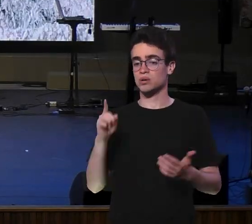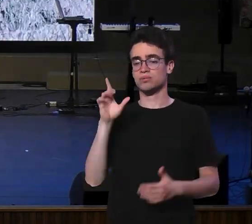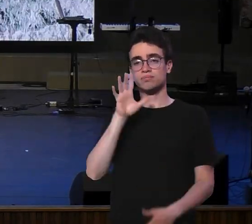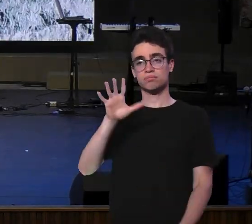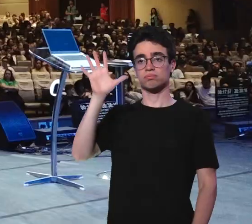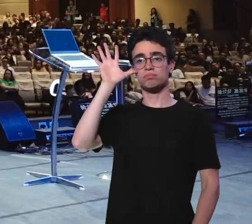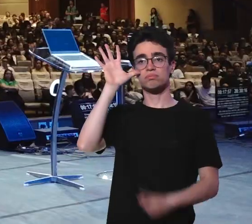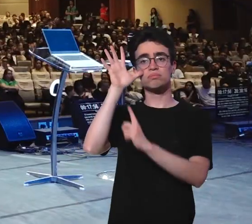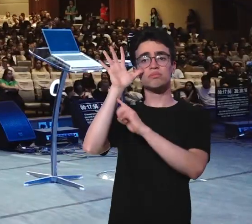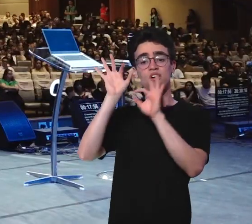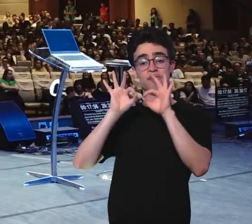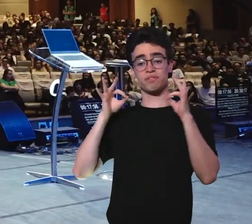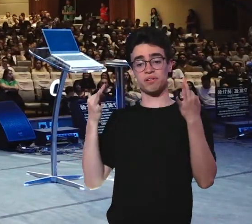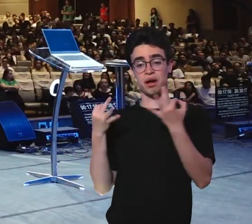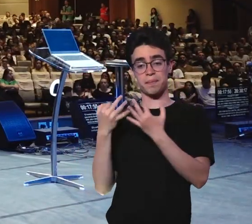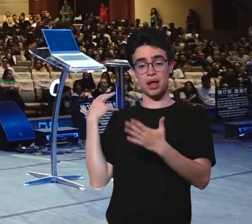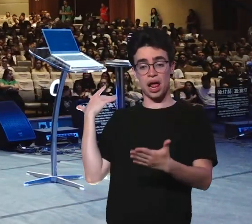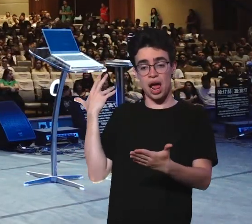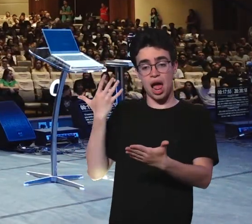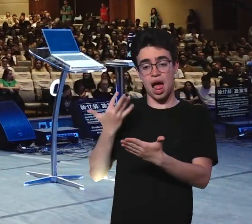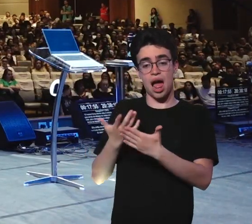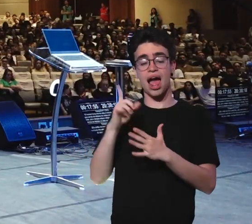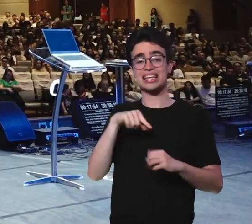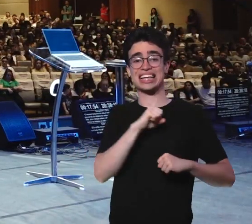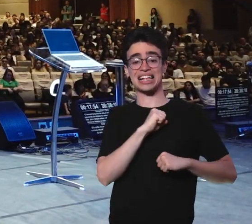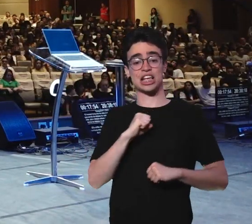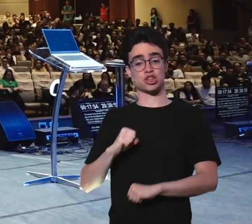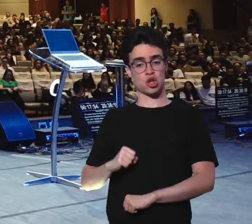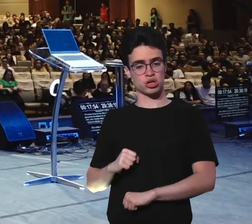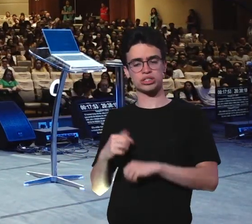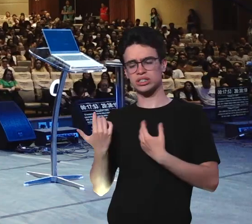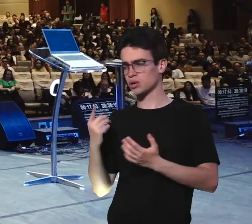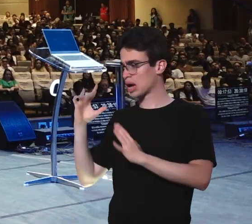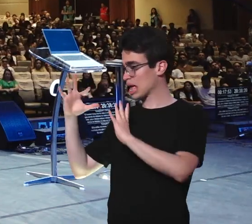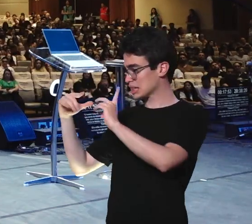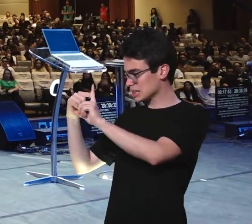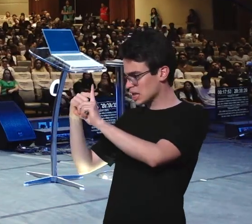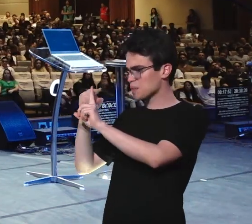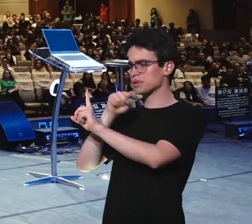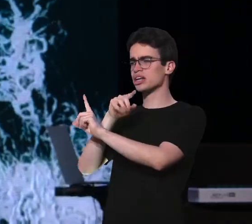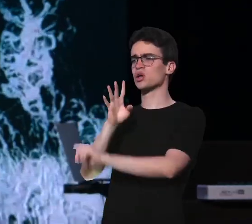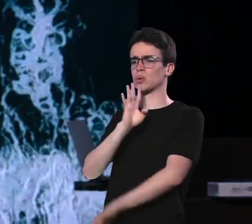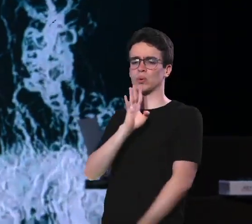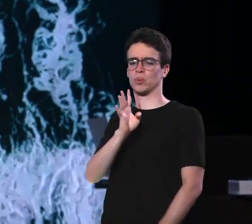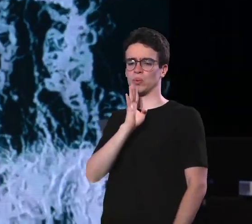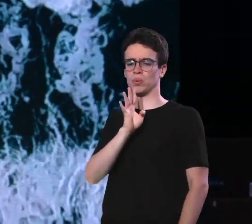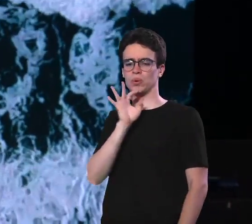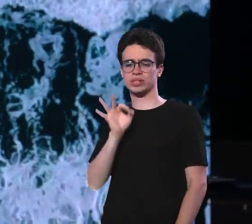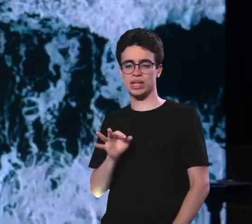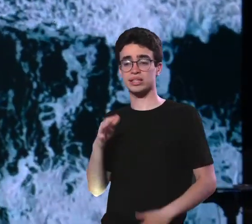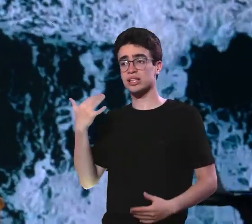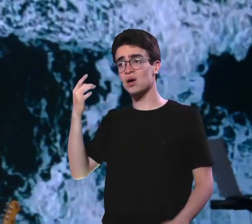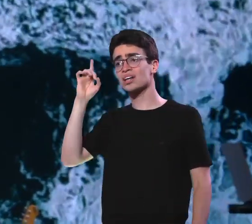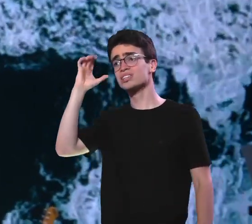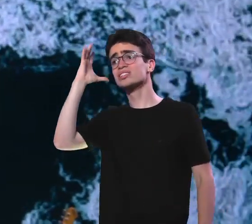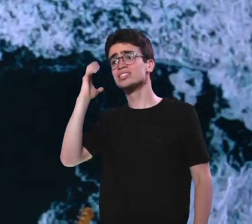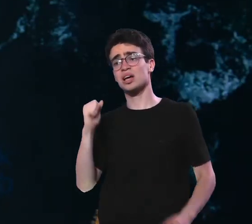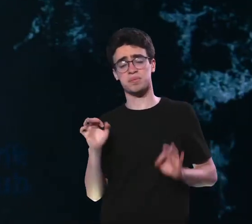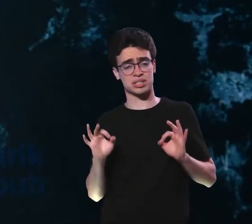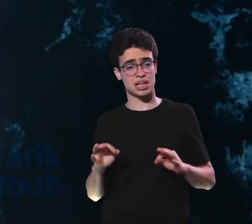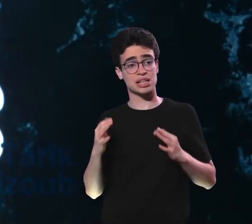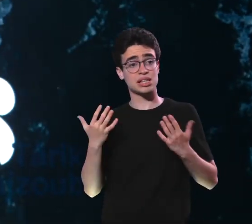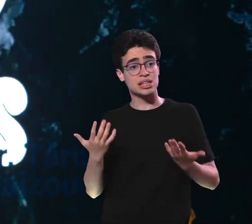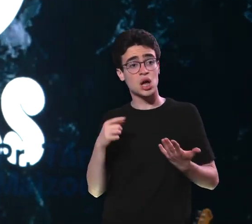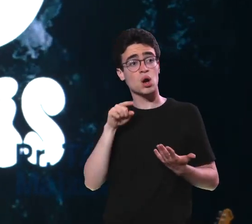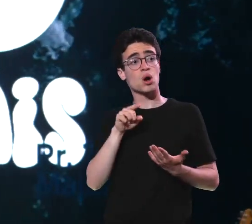de sacerdotes. Ele conhecia muito bem o templo. Então, Deus sabia disso, e na visão, Deus